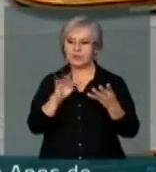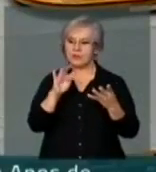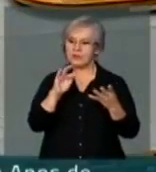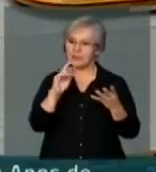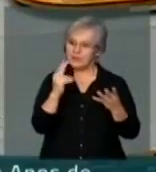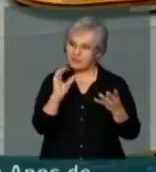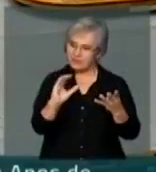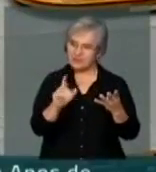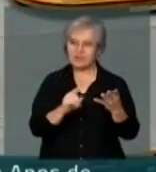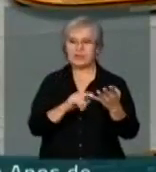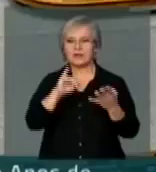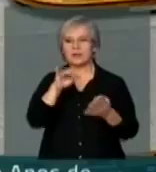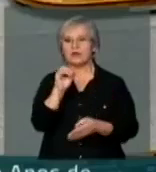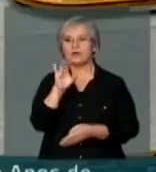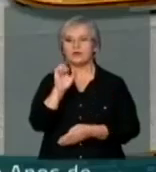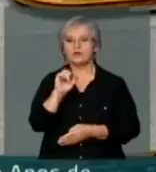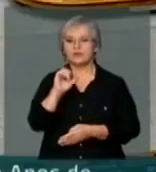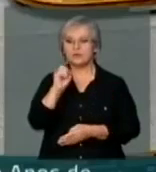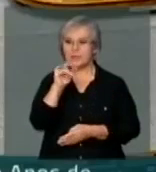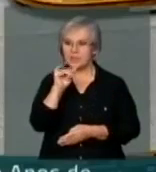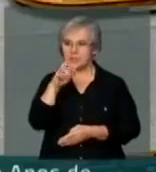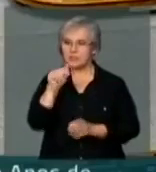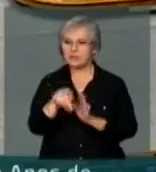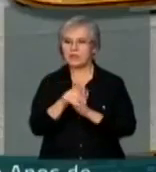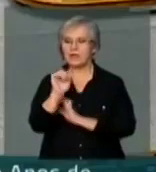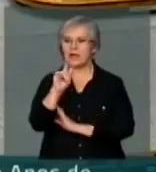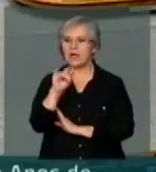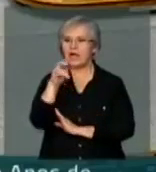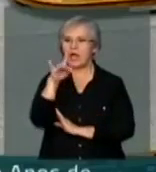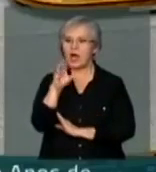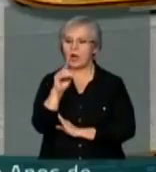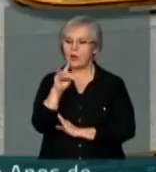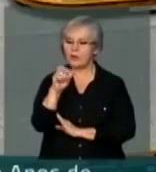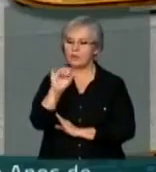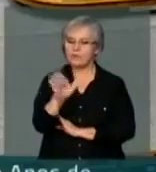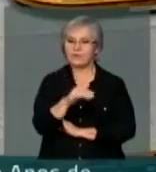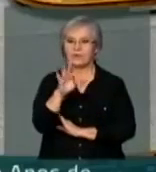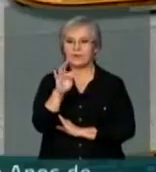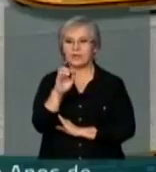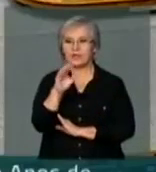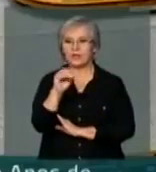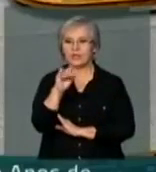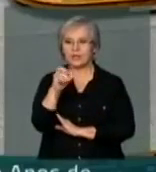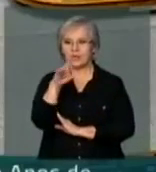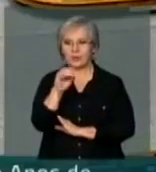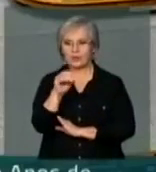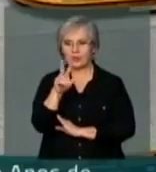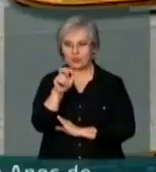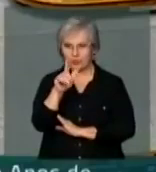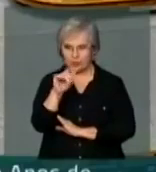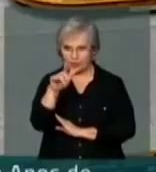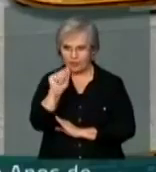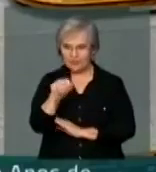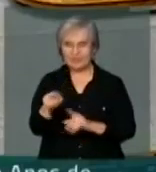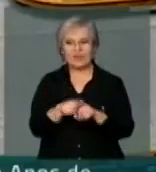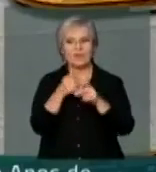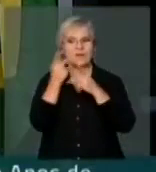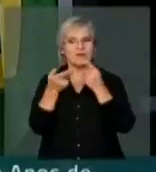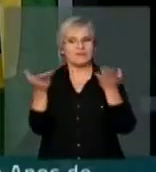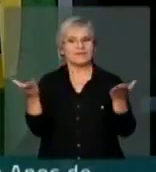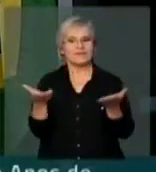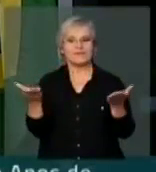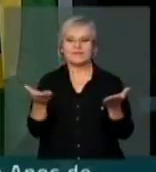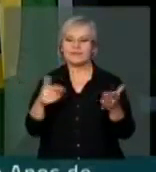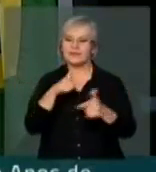Cardoso, José Richa, José Serra, Álvaro Dias, Teotônio Vilela. Quero destacar aqui